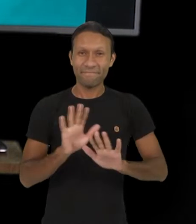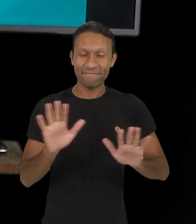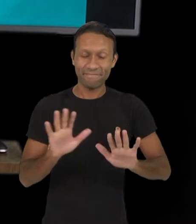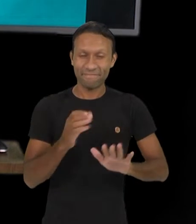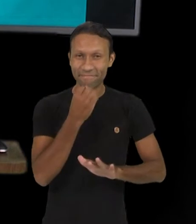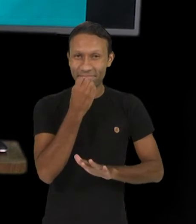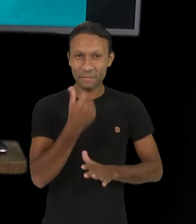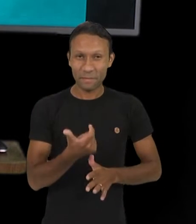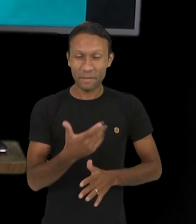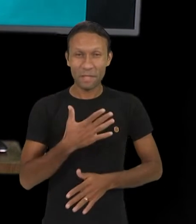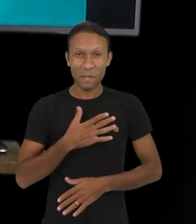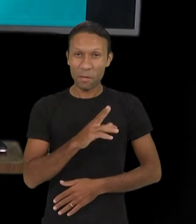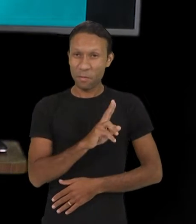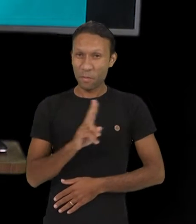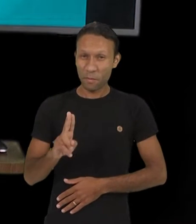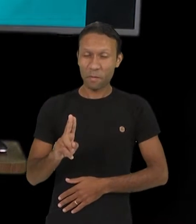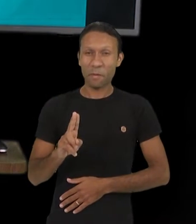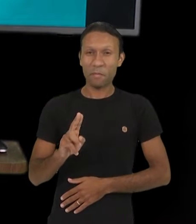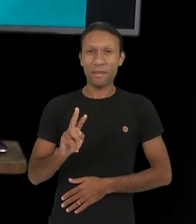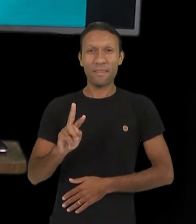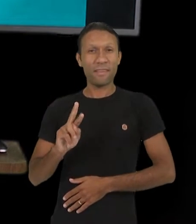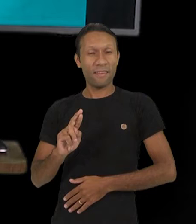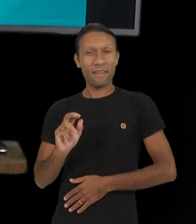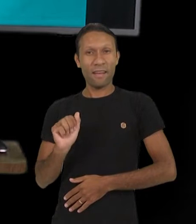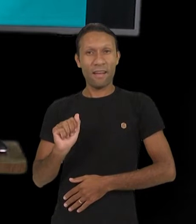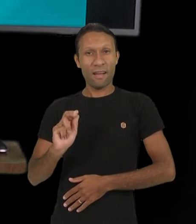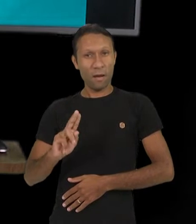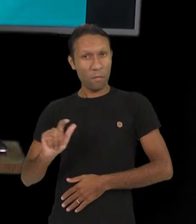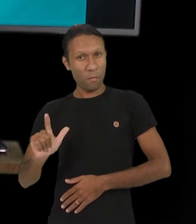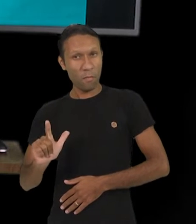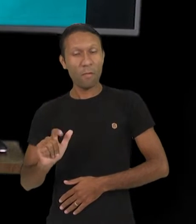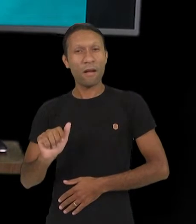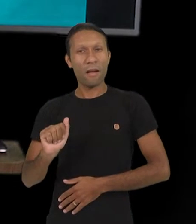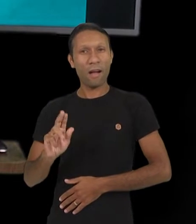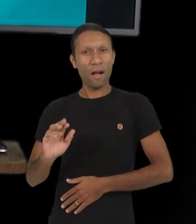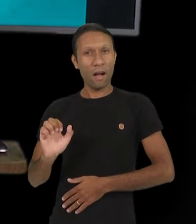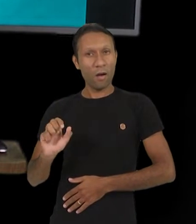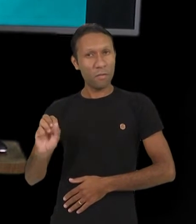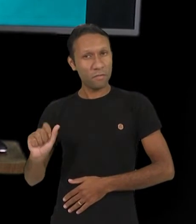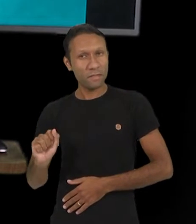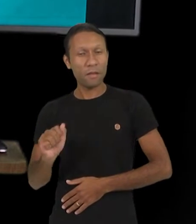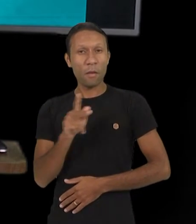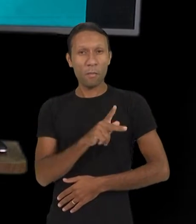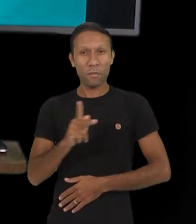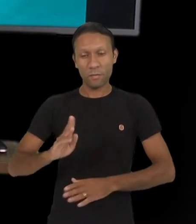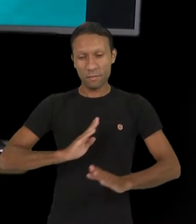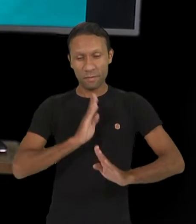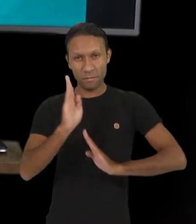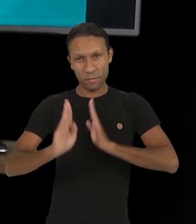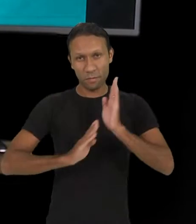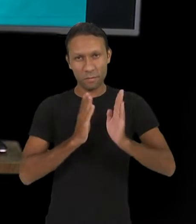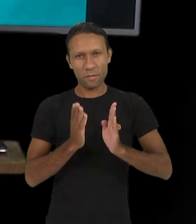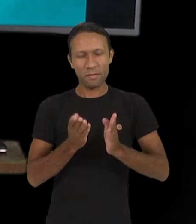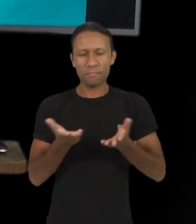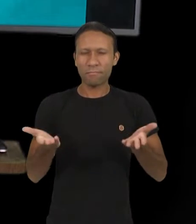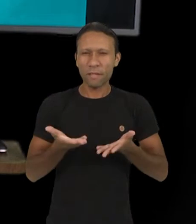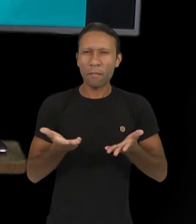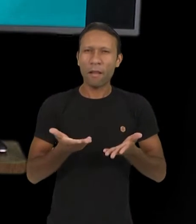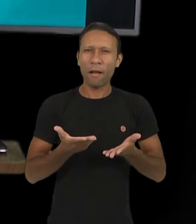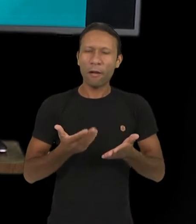Oi, gente. Eu sou o Raul Alves, professor de Biologia. Eu vou trabalhar com vocês esse